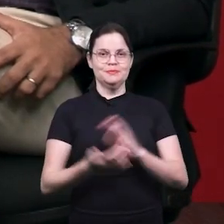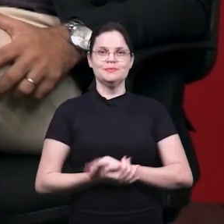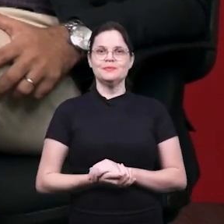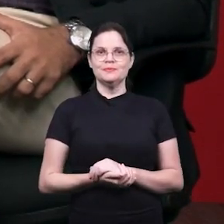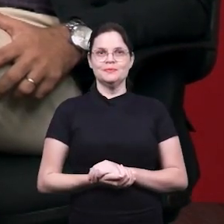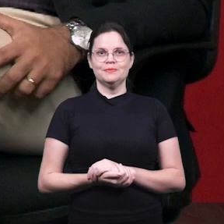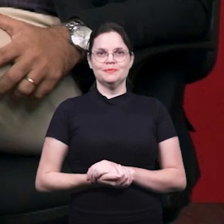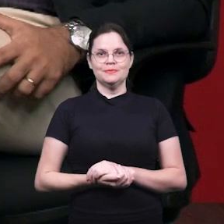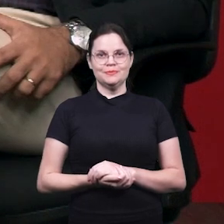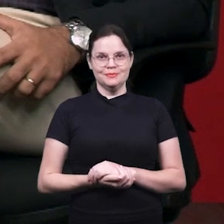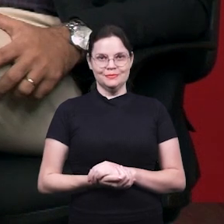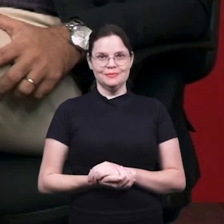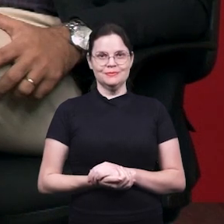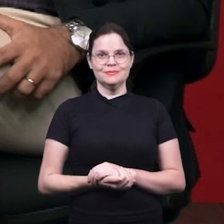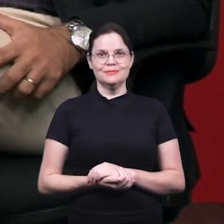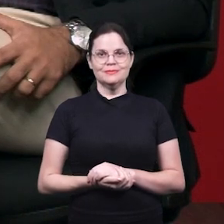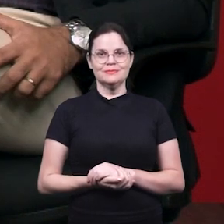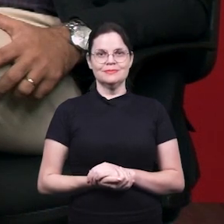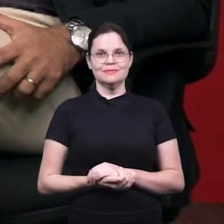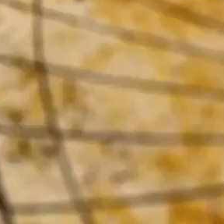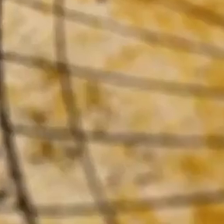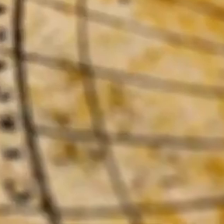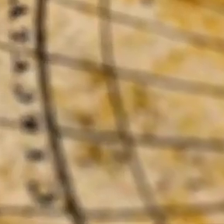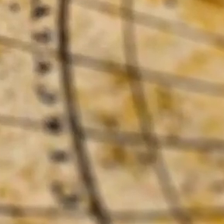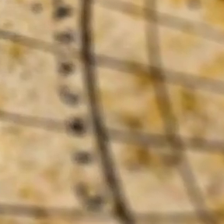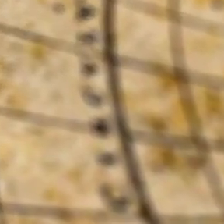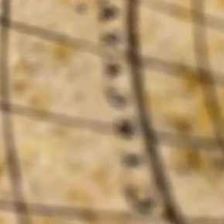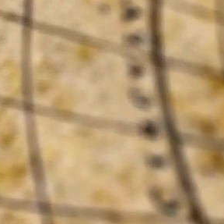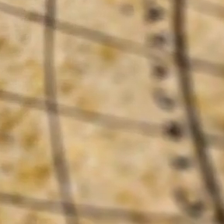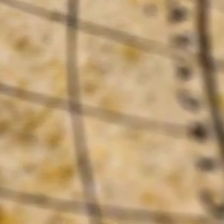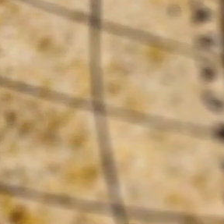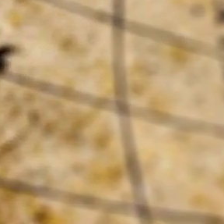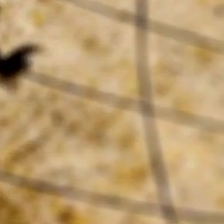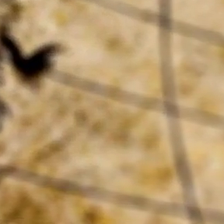a todos. Pai do Senhor a todos. Amém.